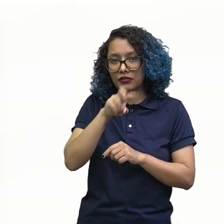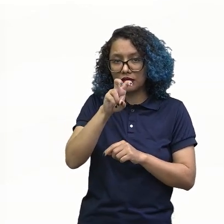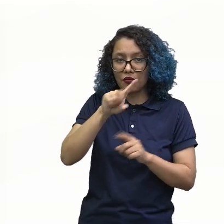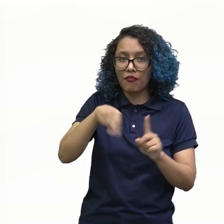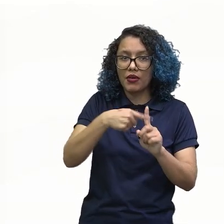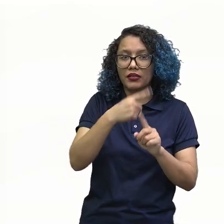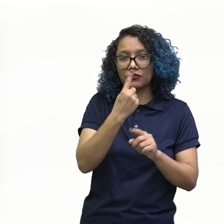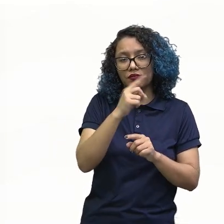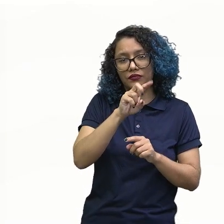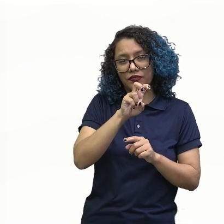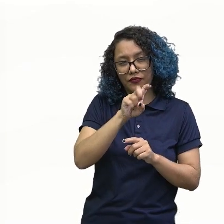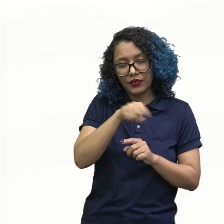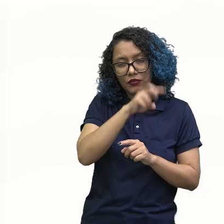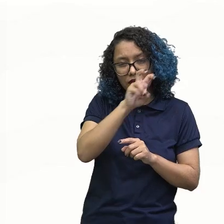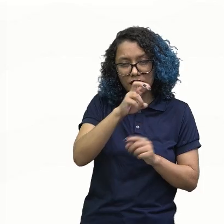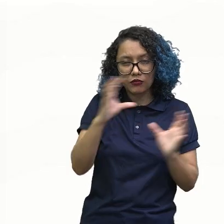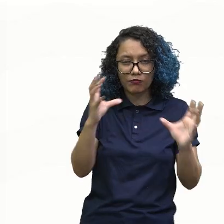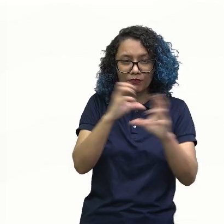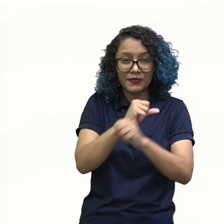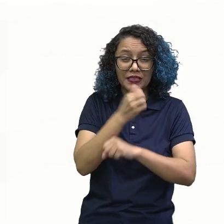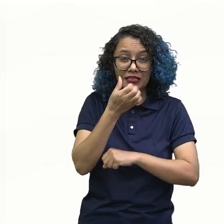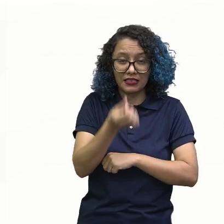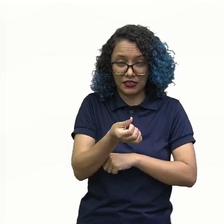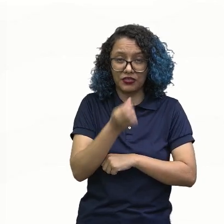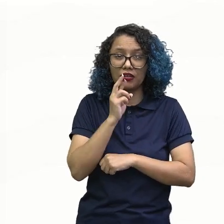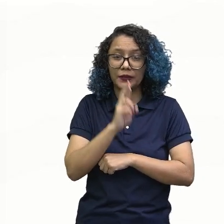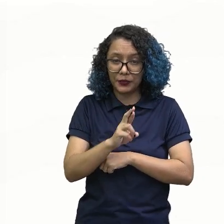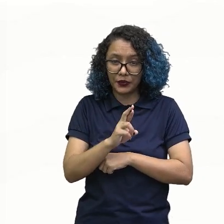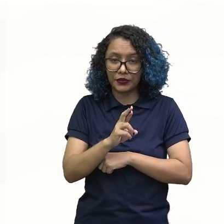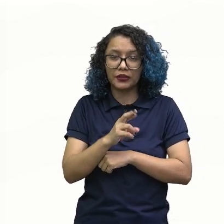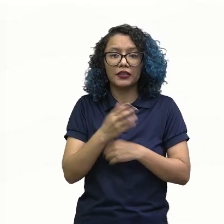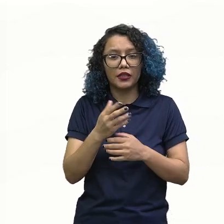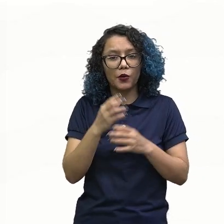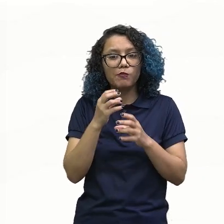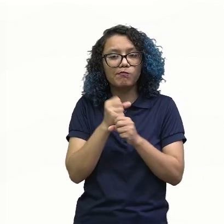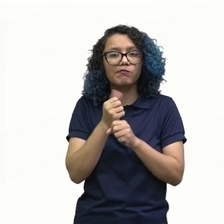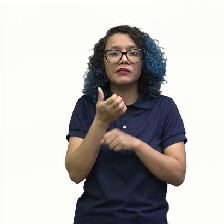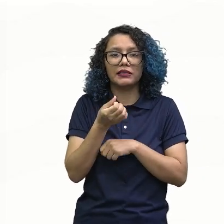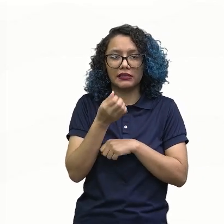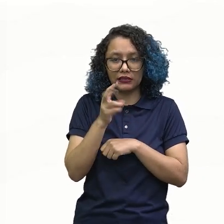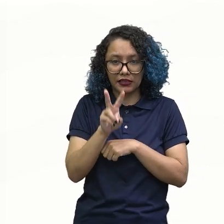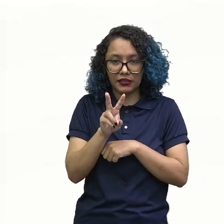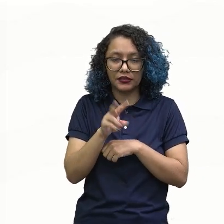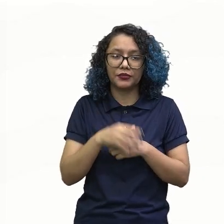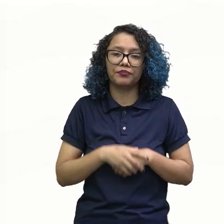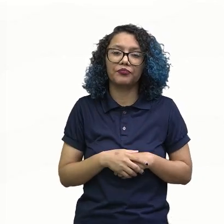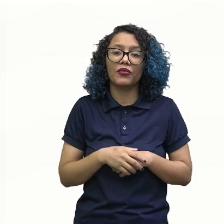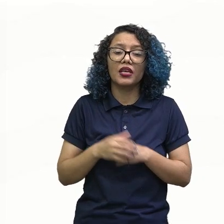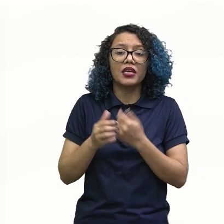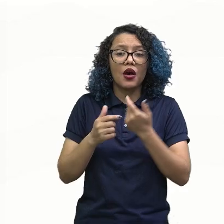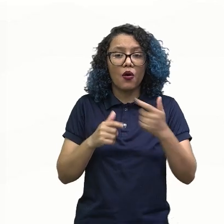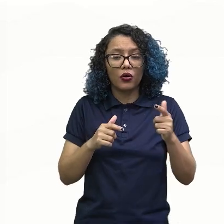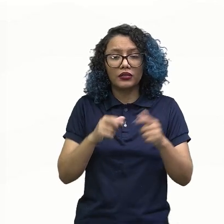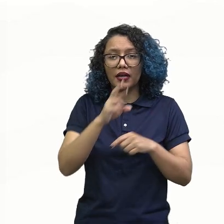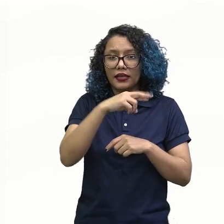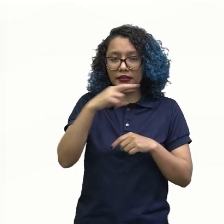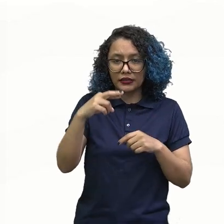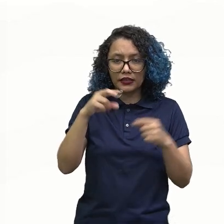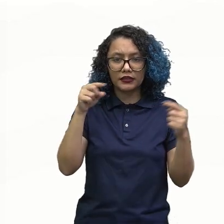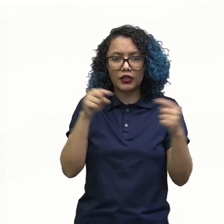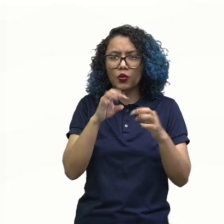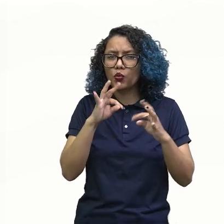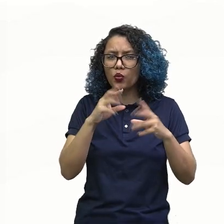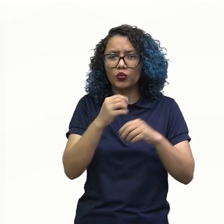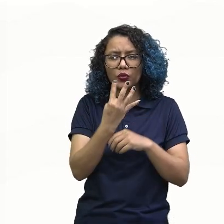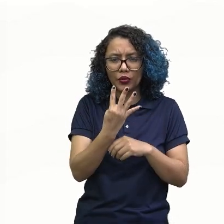resultado é 6. Então, aí eu tenho uma φ equivalente de 6 volts. E a resistência equivalente, porque todos são iguais, é